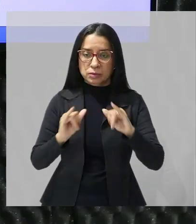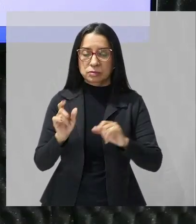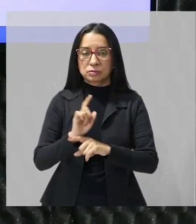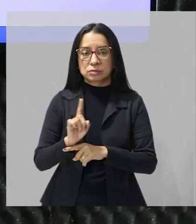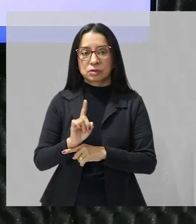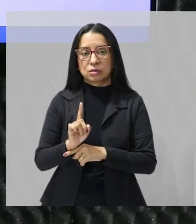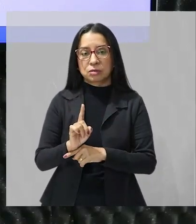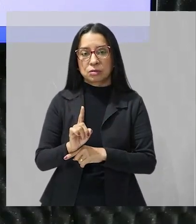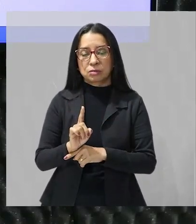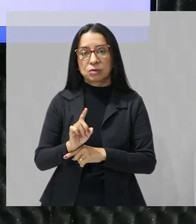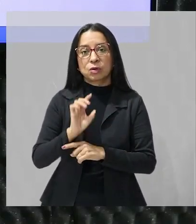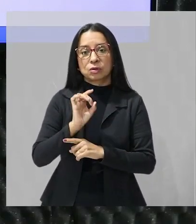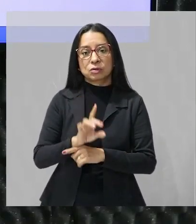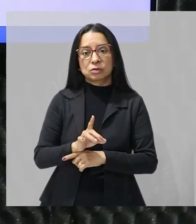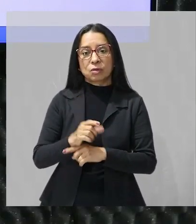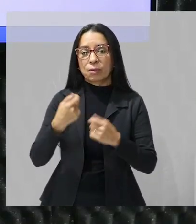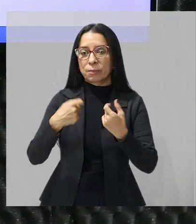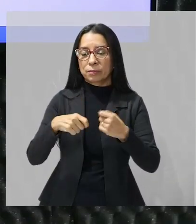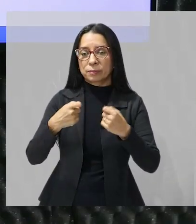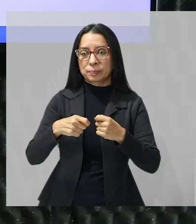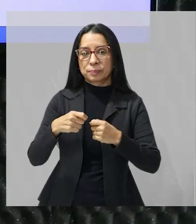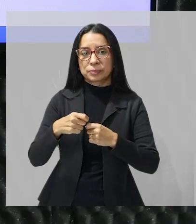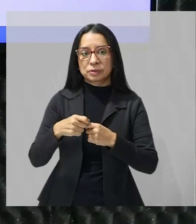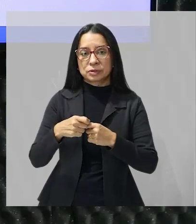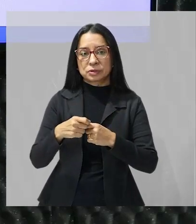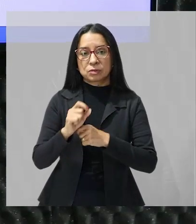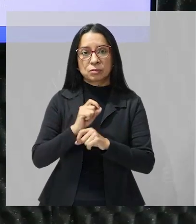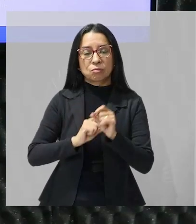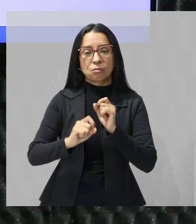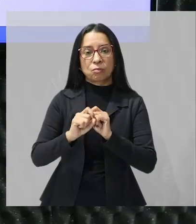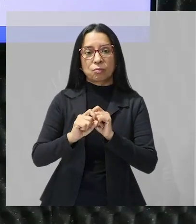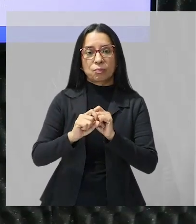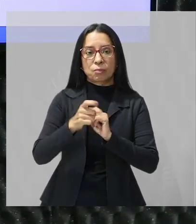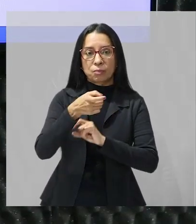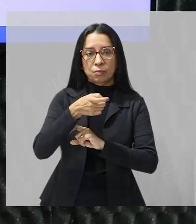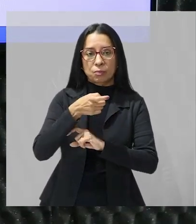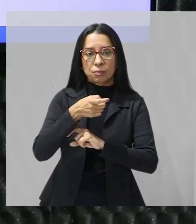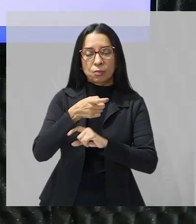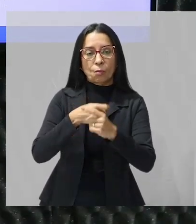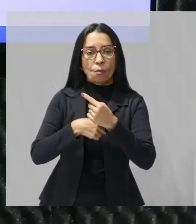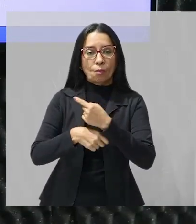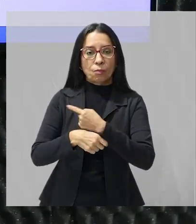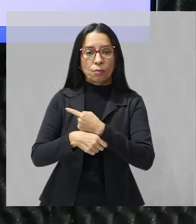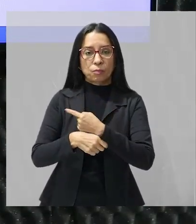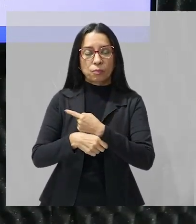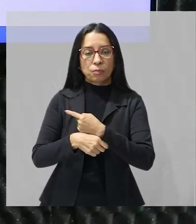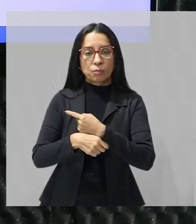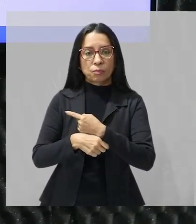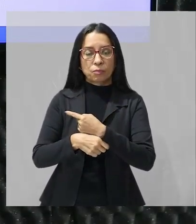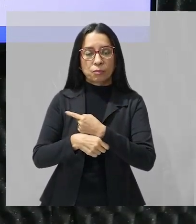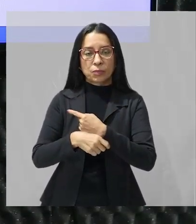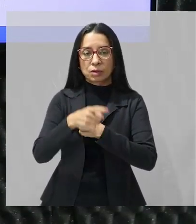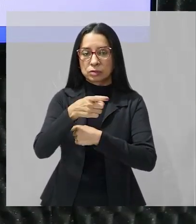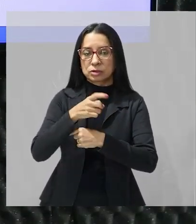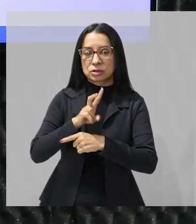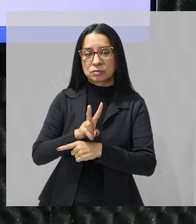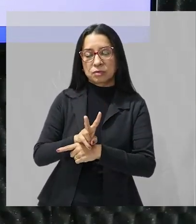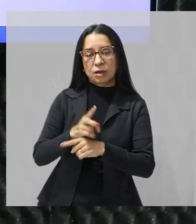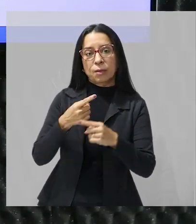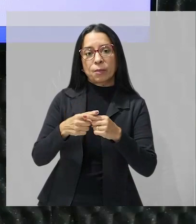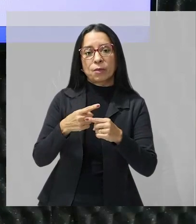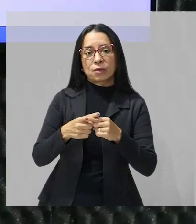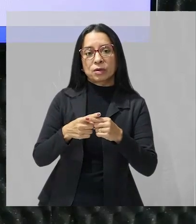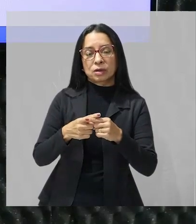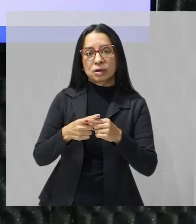caso, nos interessa aqui somente sobre o x do vértice. Mas por que disso, Renata? E aí a